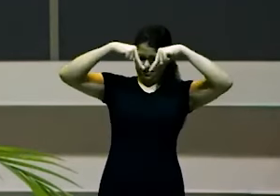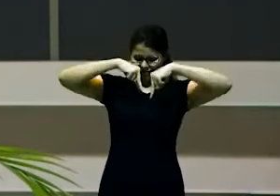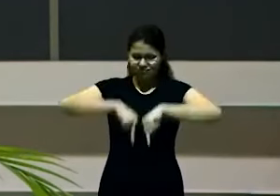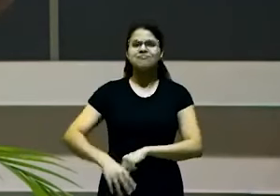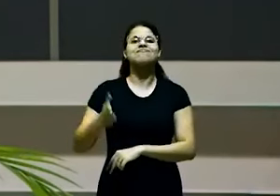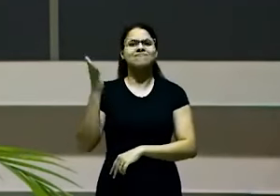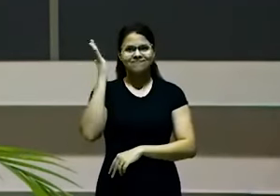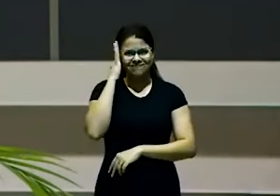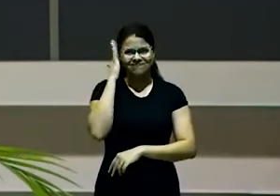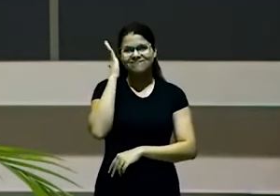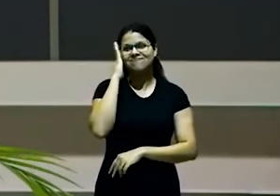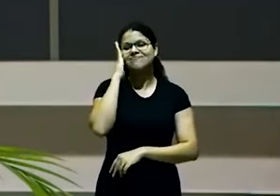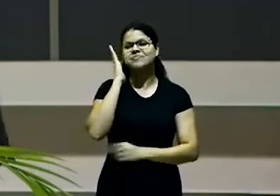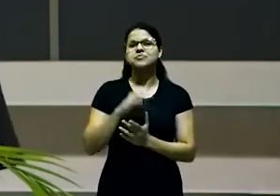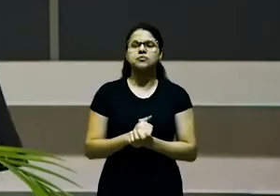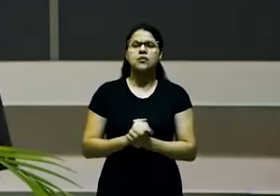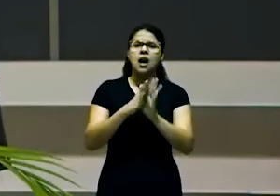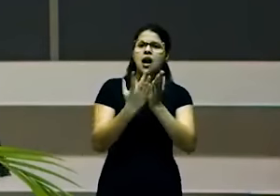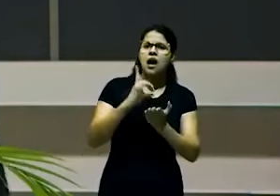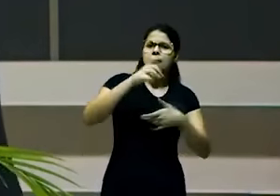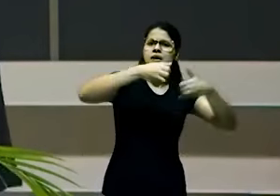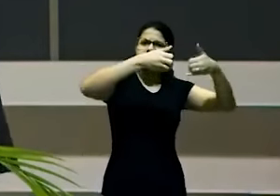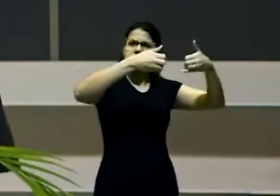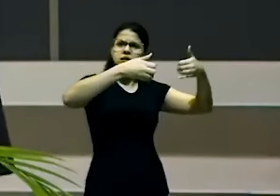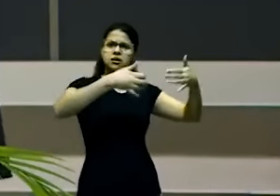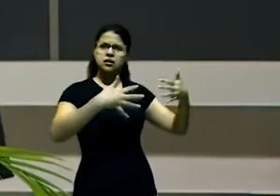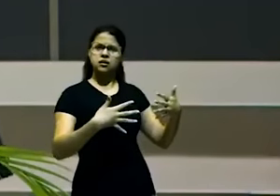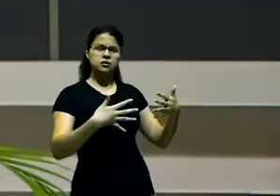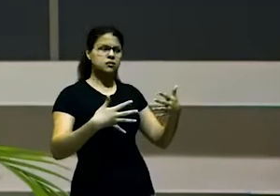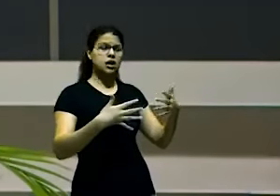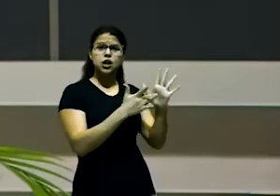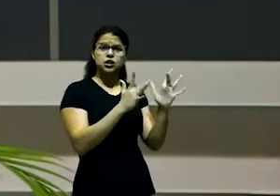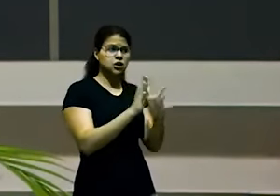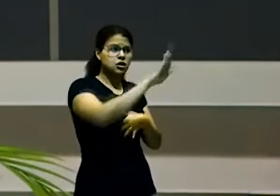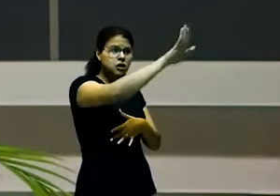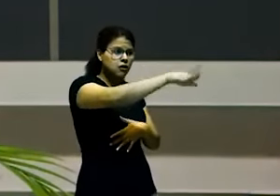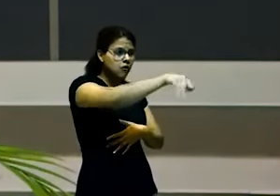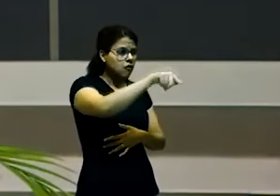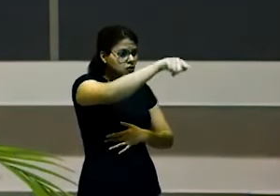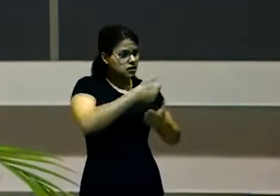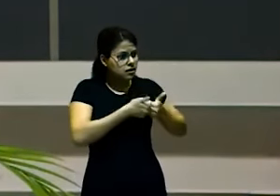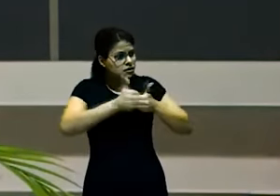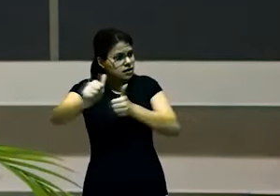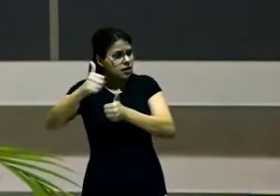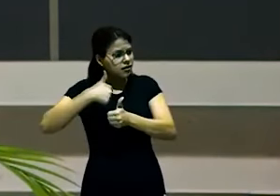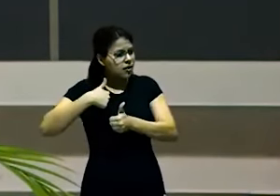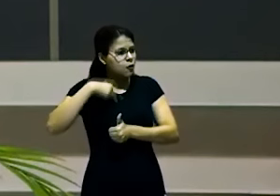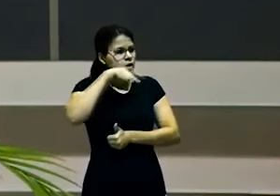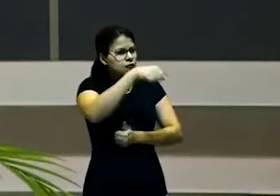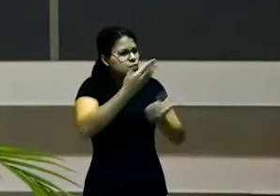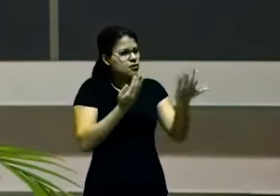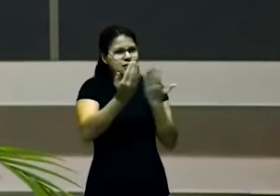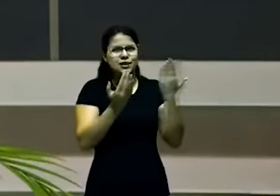conseguiu a Bíblia diz que Jesus olha para Pedro e diz assim segue-me e eu te farei pescador